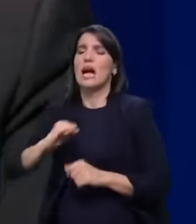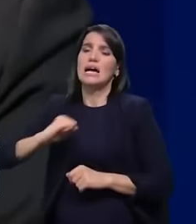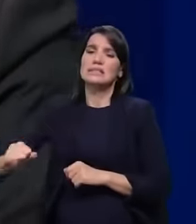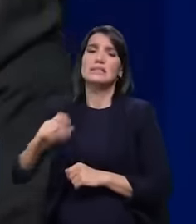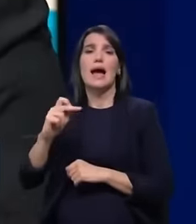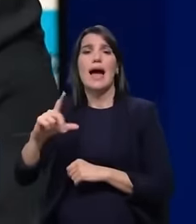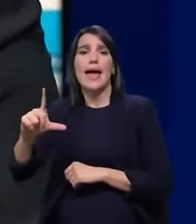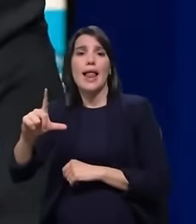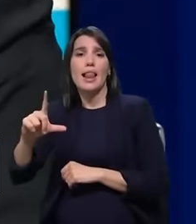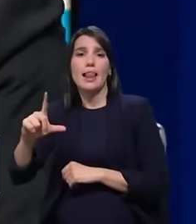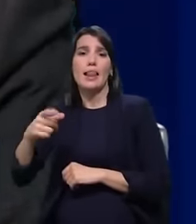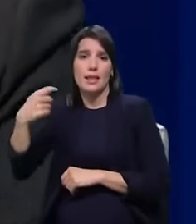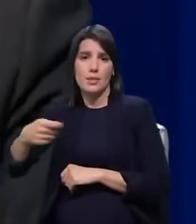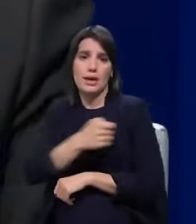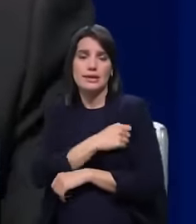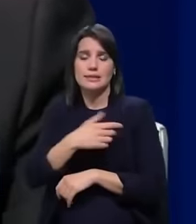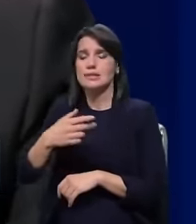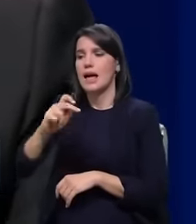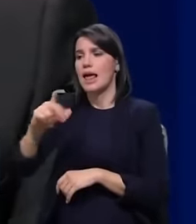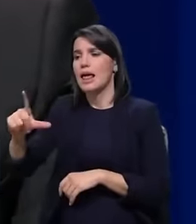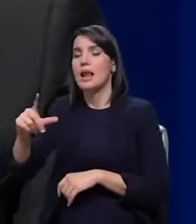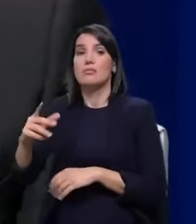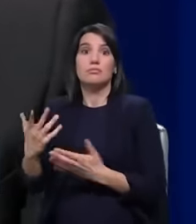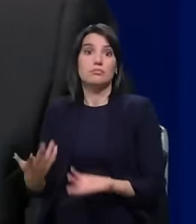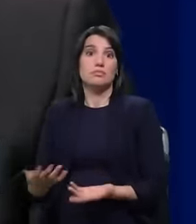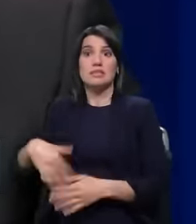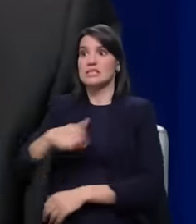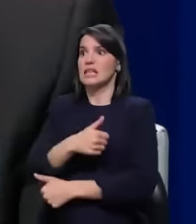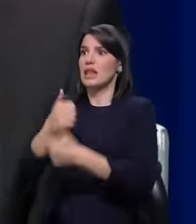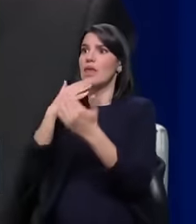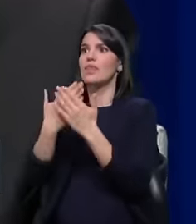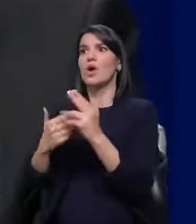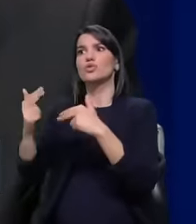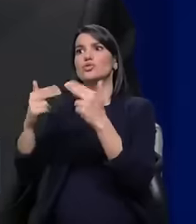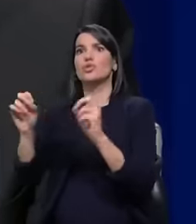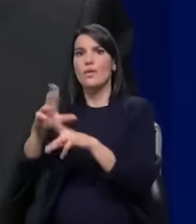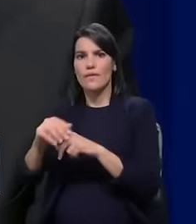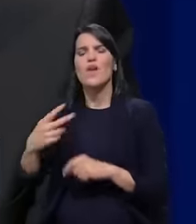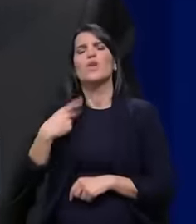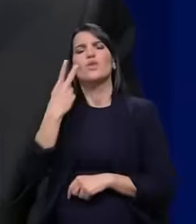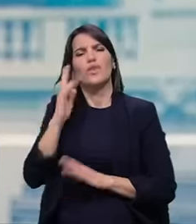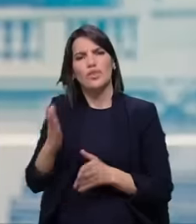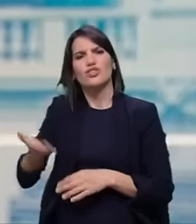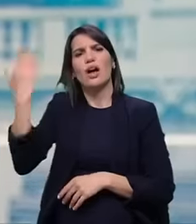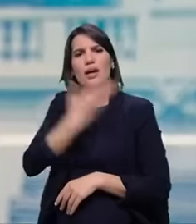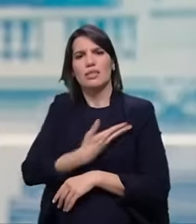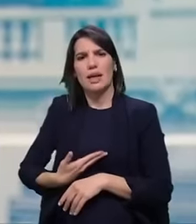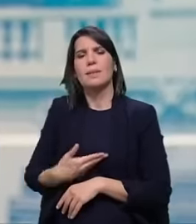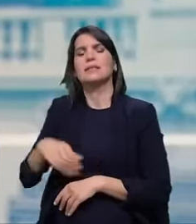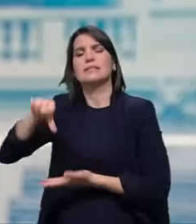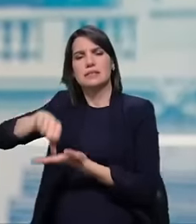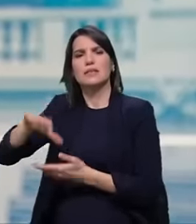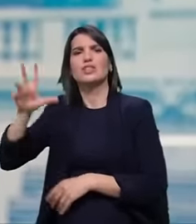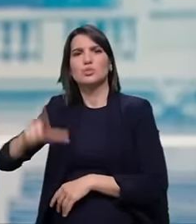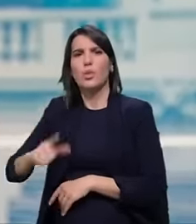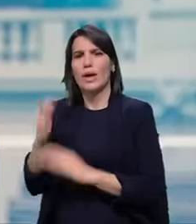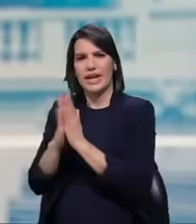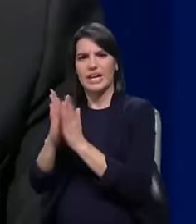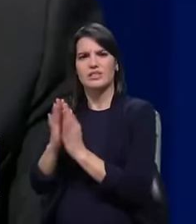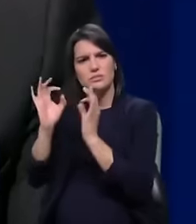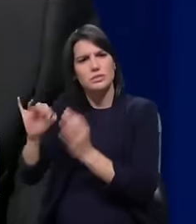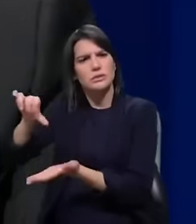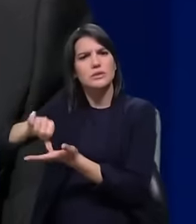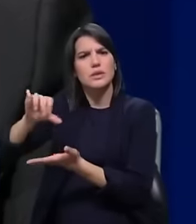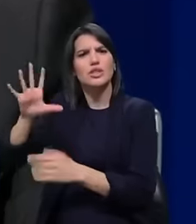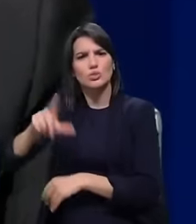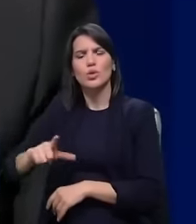local, que no fundo reconstruiu as nossas cidades. Mariana Mortágua, eu vivi na Baixa de Lisboa, numa igreja, mesmo no centro da Baixa de